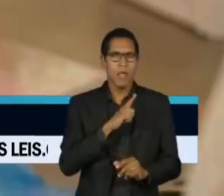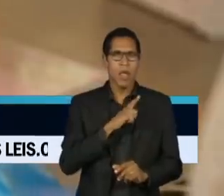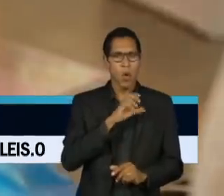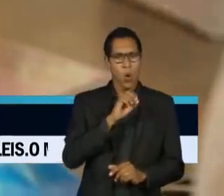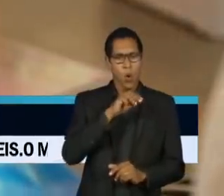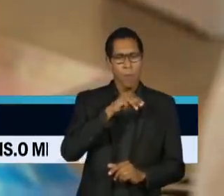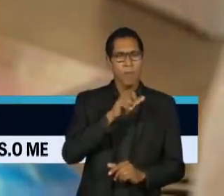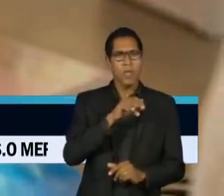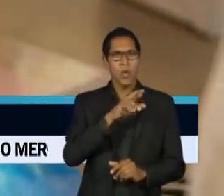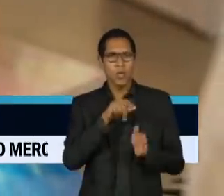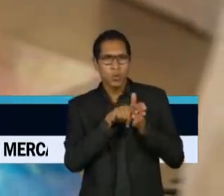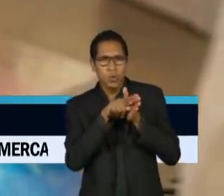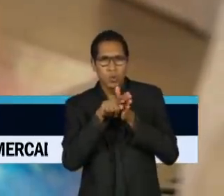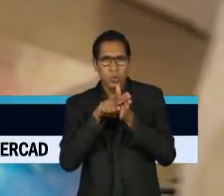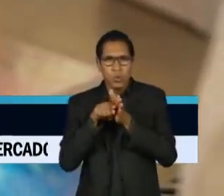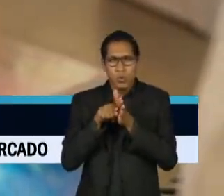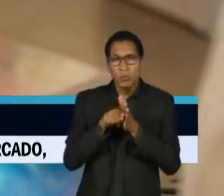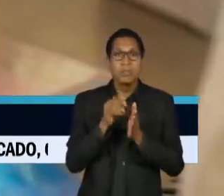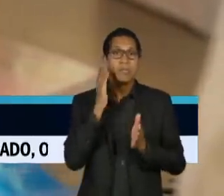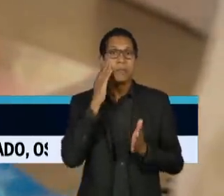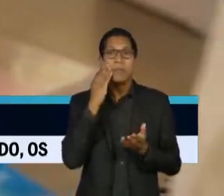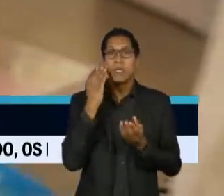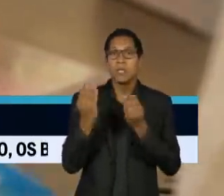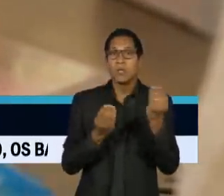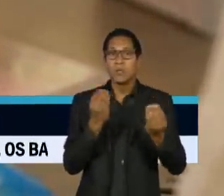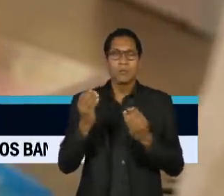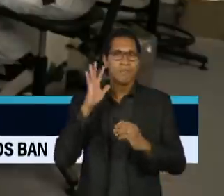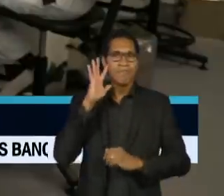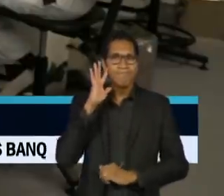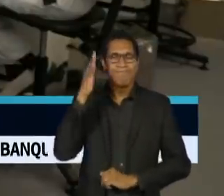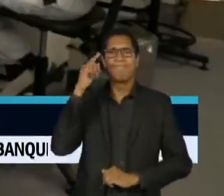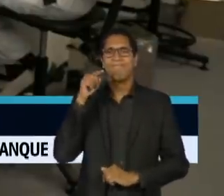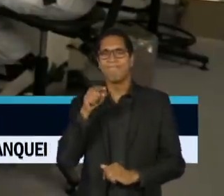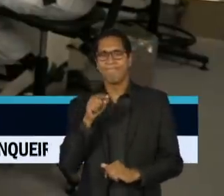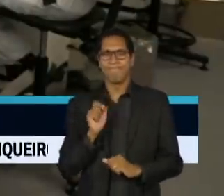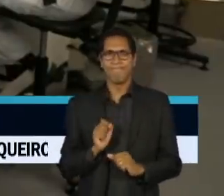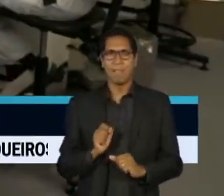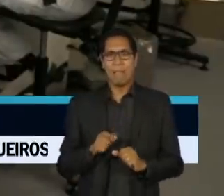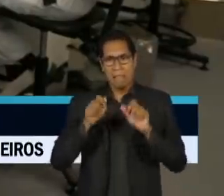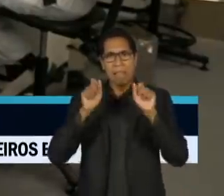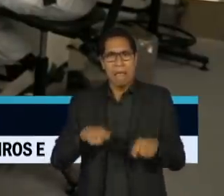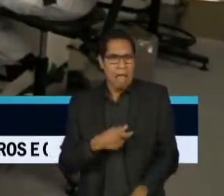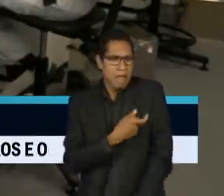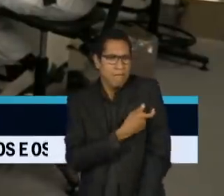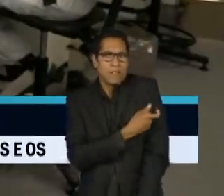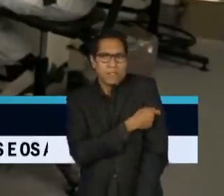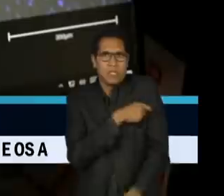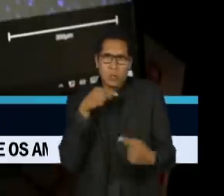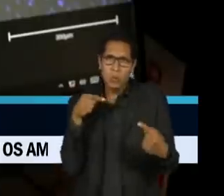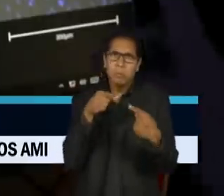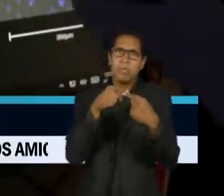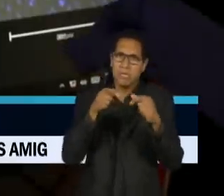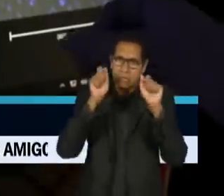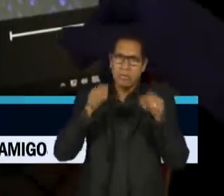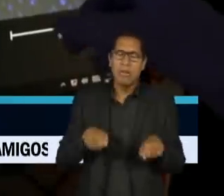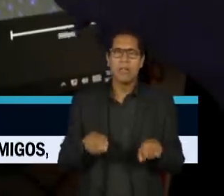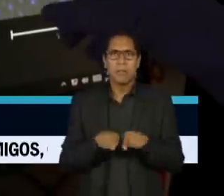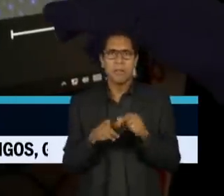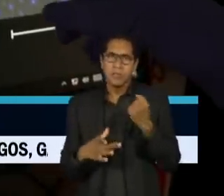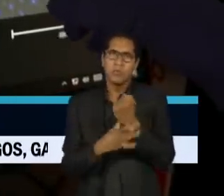número suficiente para você poder tomar alguma... dizer que tem alguma evidência clínica com